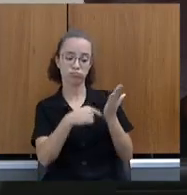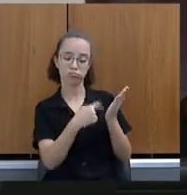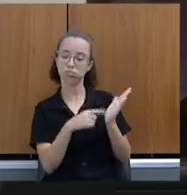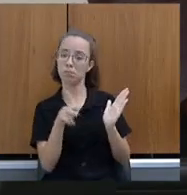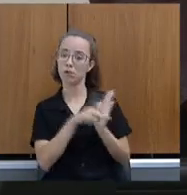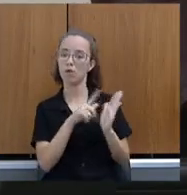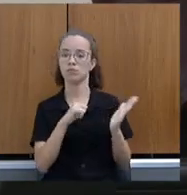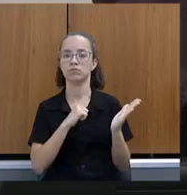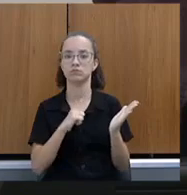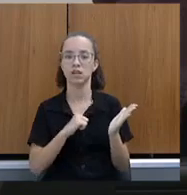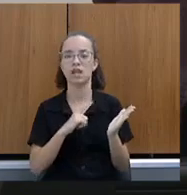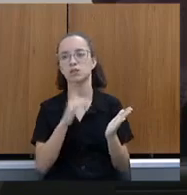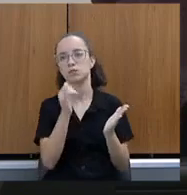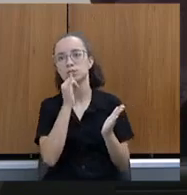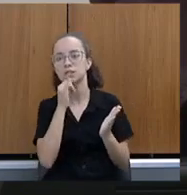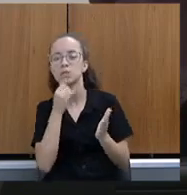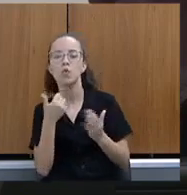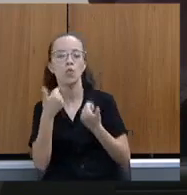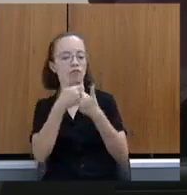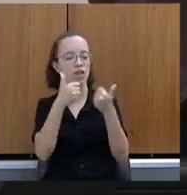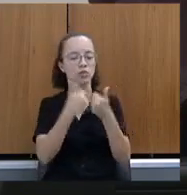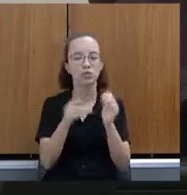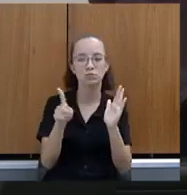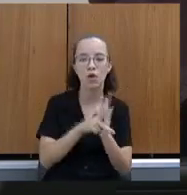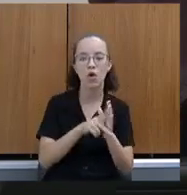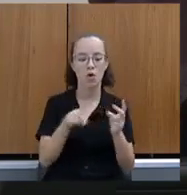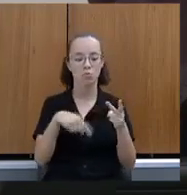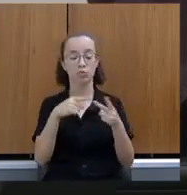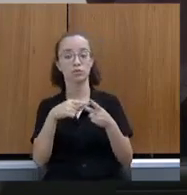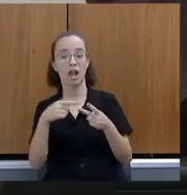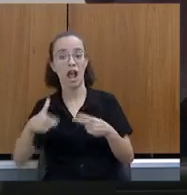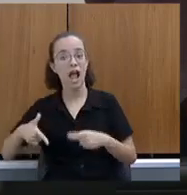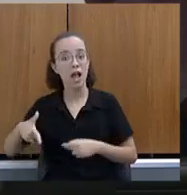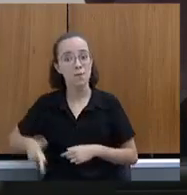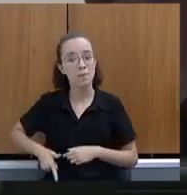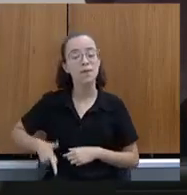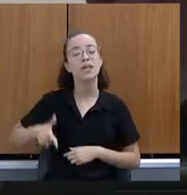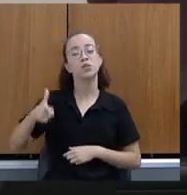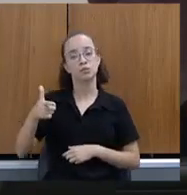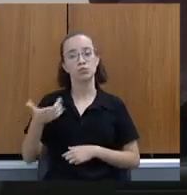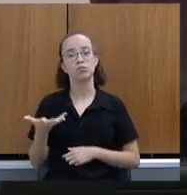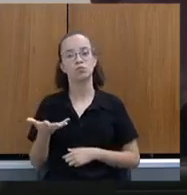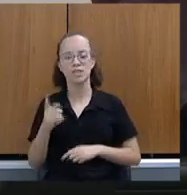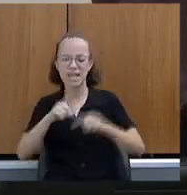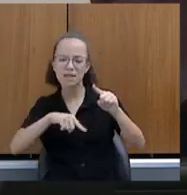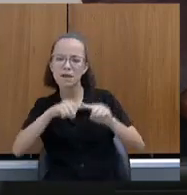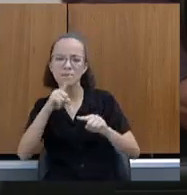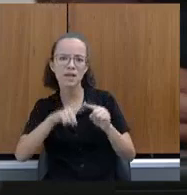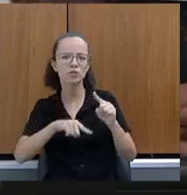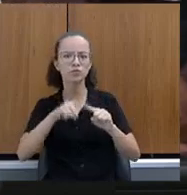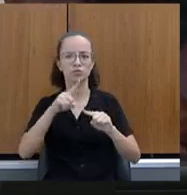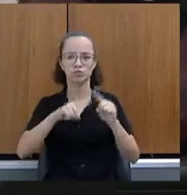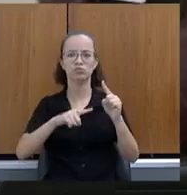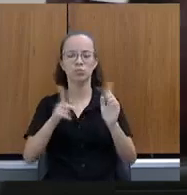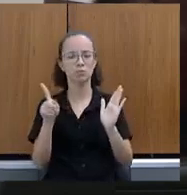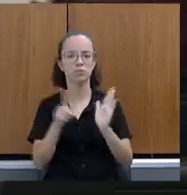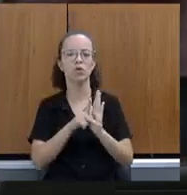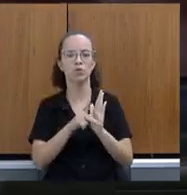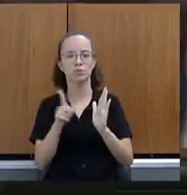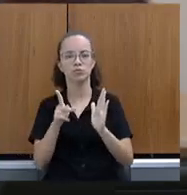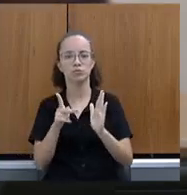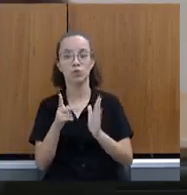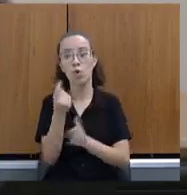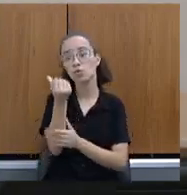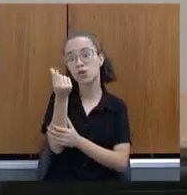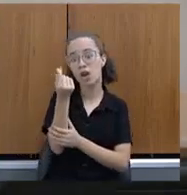de viaturas de armamentos de equipamentos inclusives inclusive com os